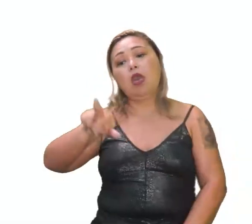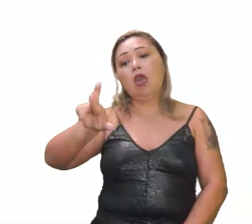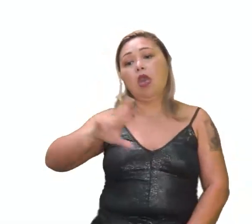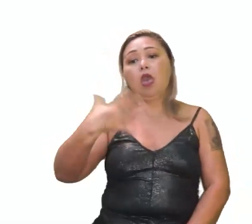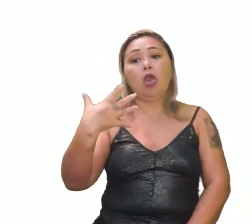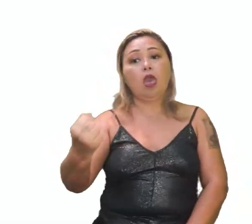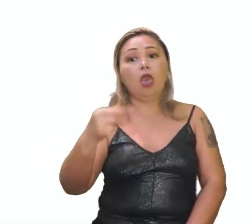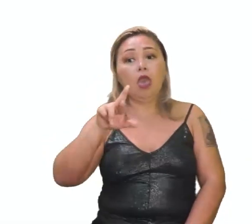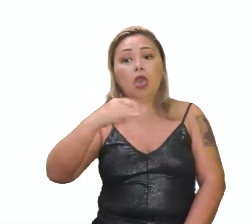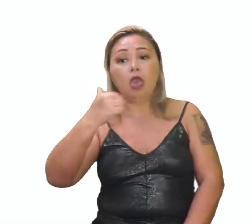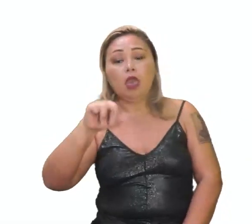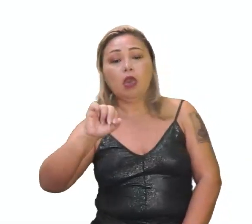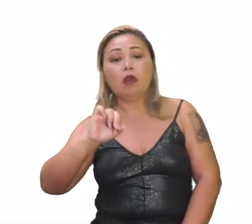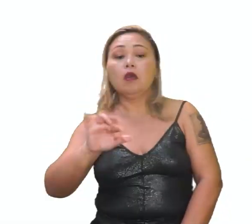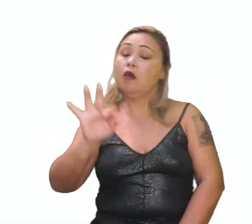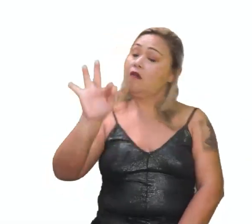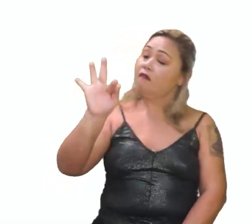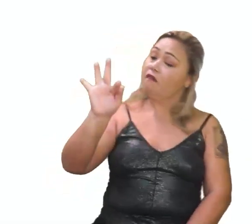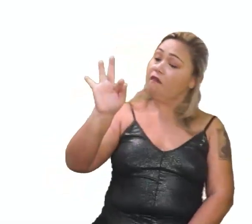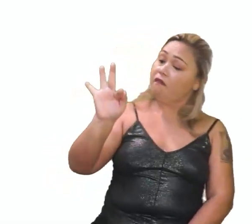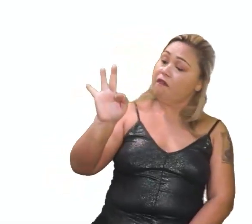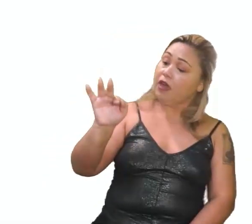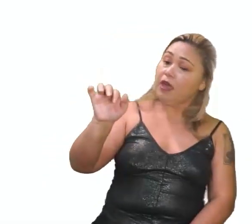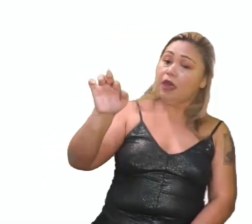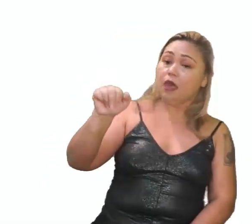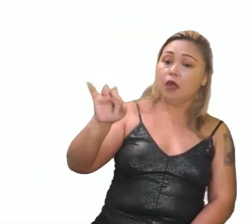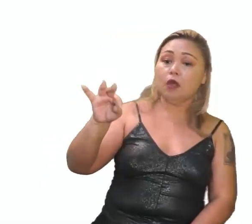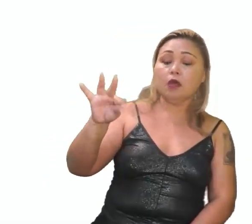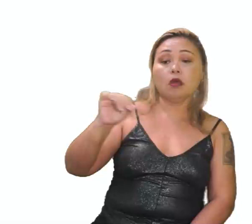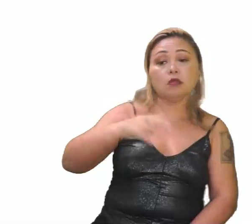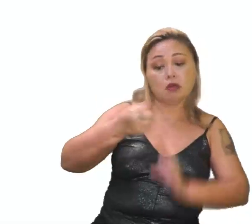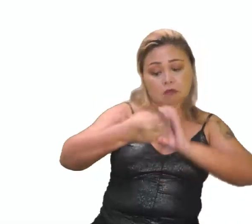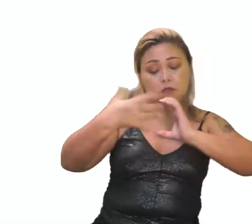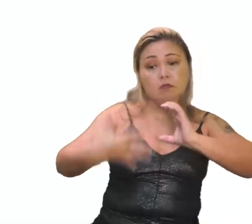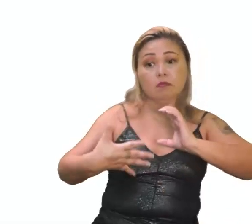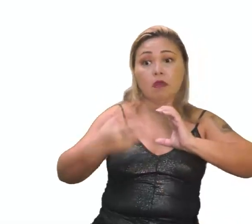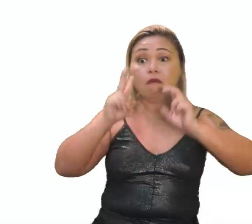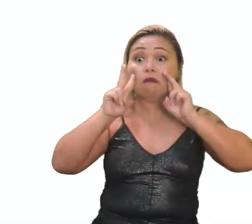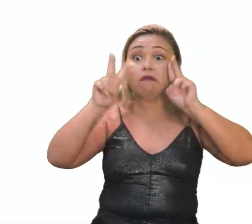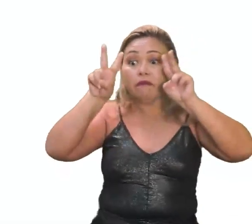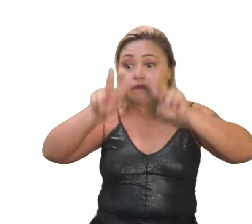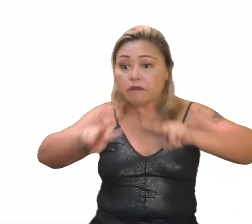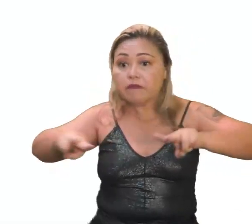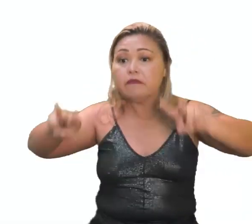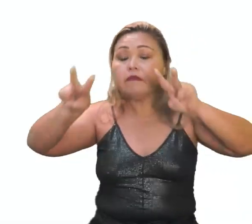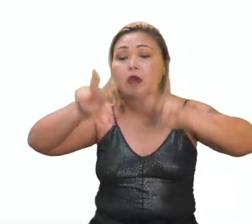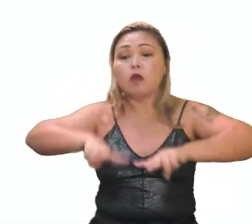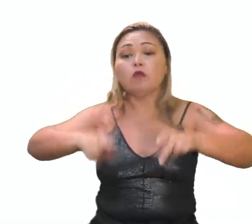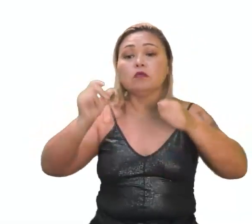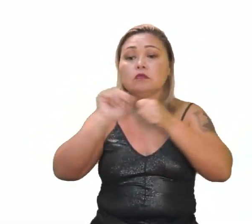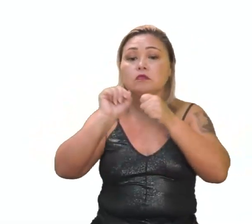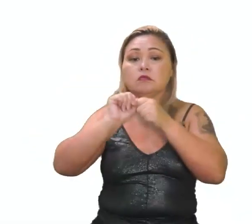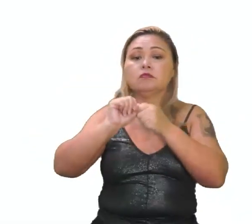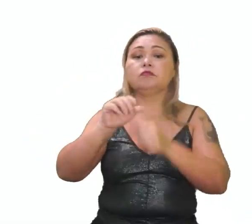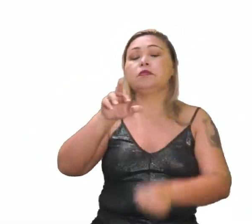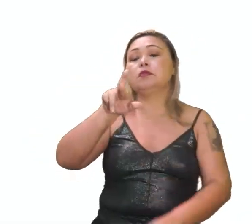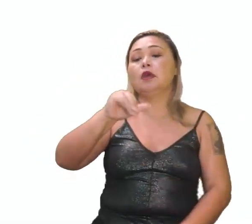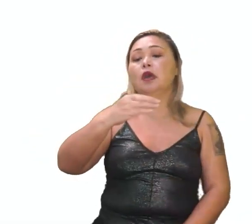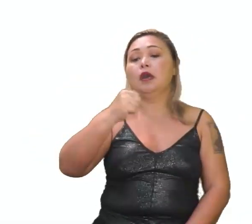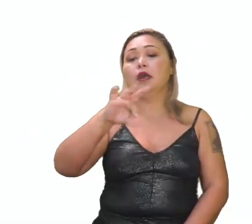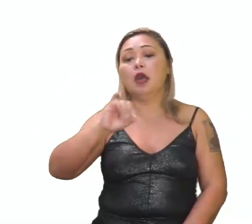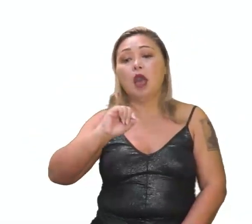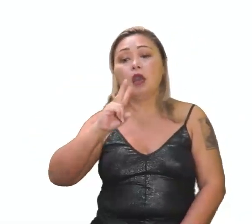recessivo? Gente, fenótipo está relacionado às características visíveis. Quando a gente fala